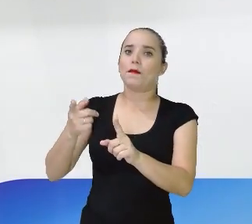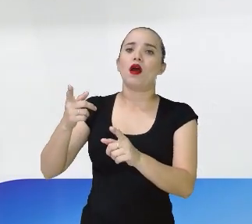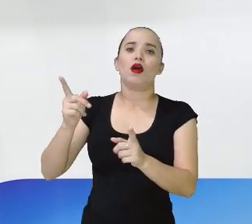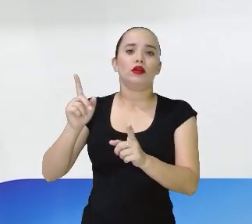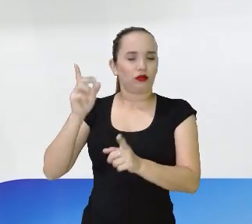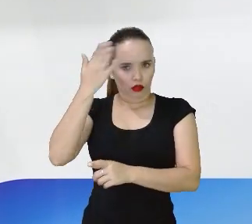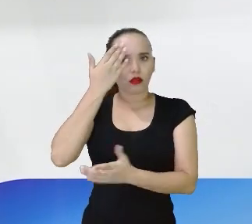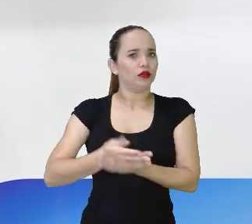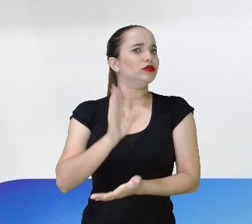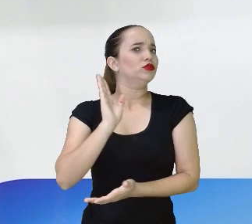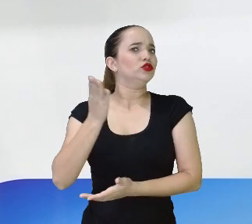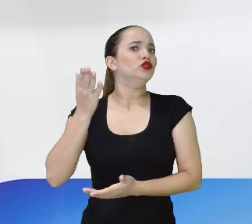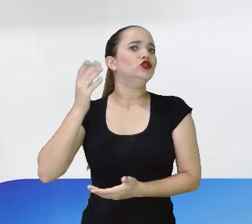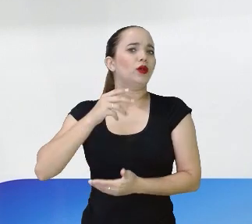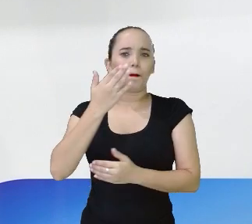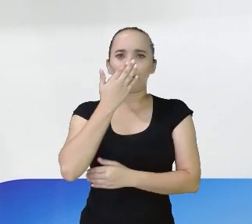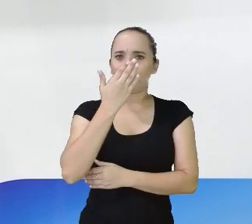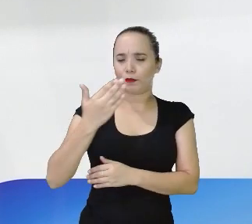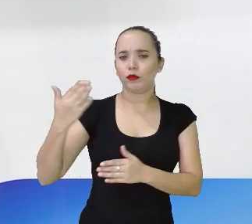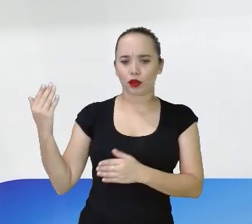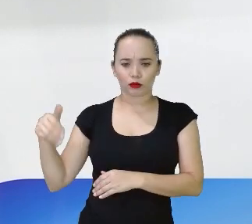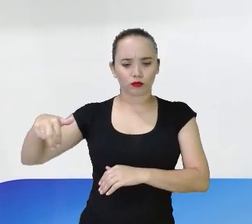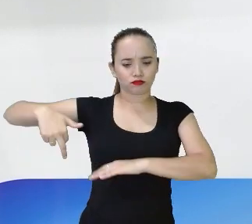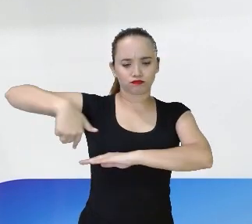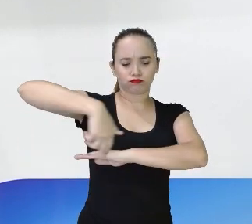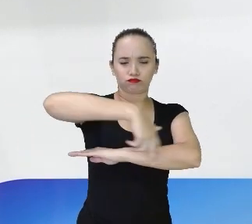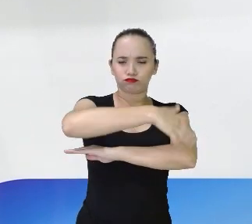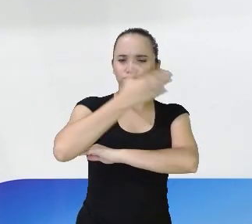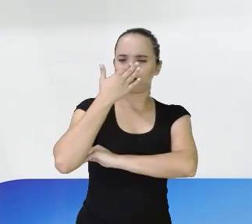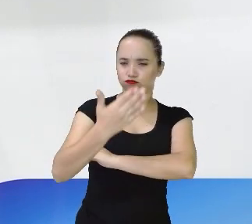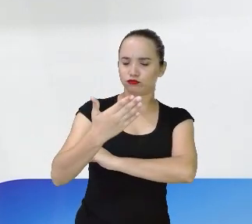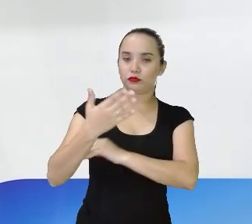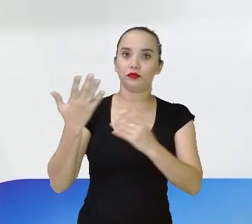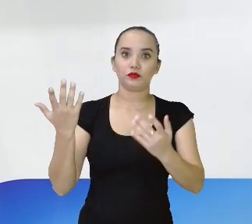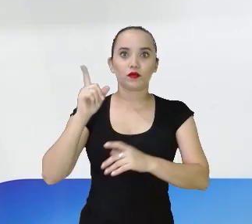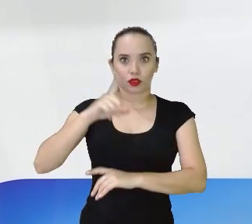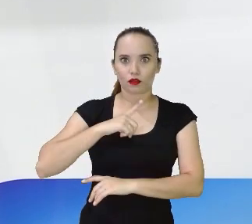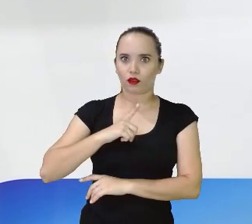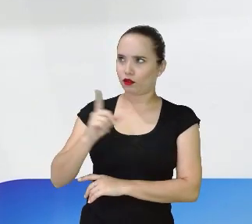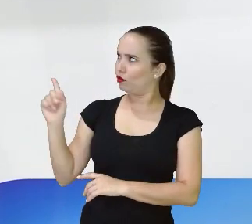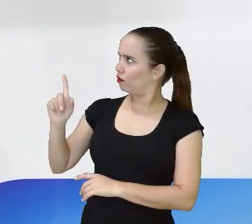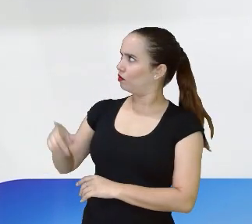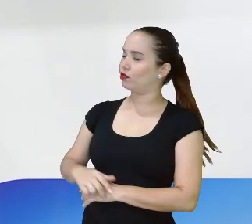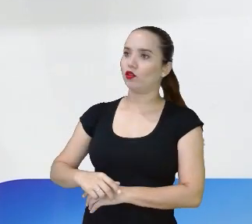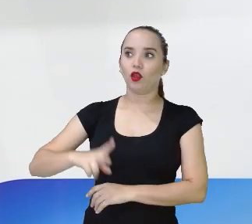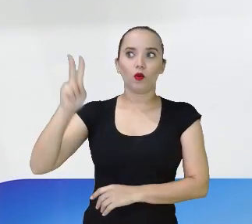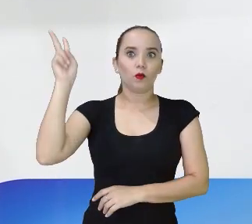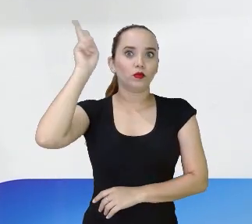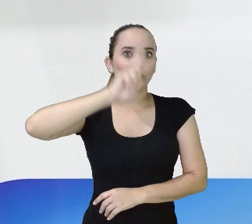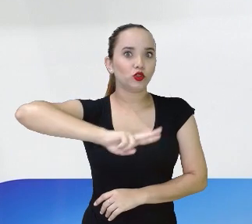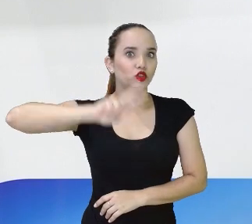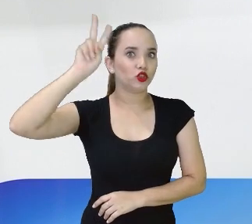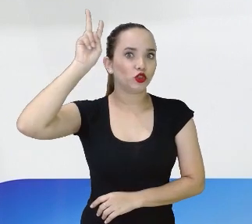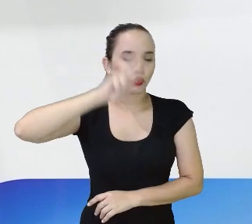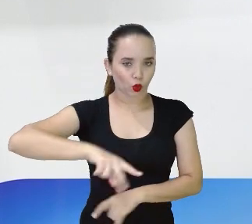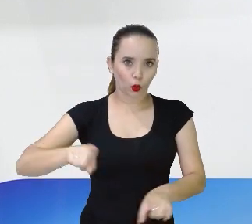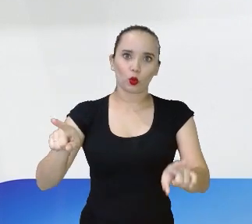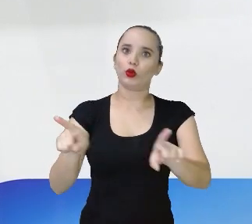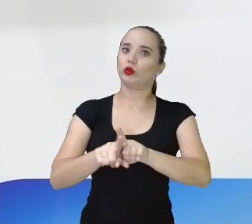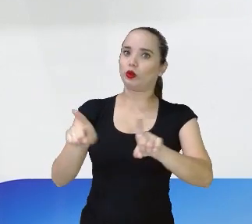deve ter passado em frente à Torre Malakoff. E a Torre Malakoff, ela tem uma história também, por isso é